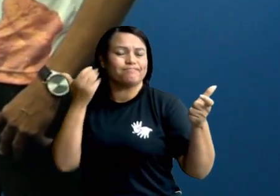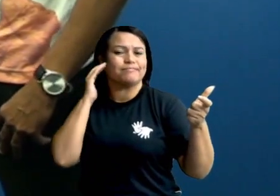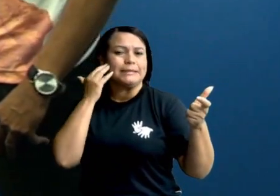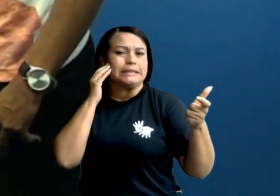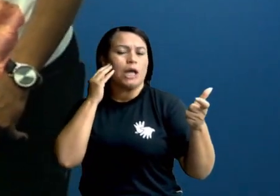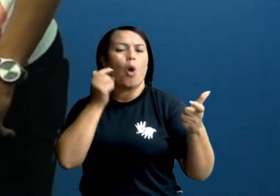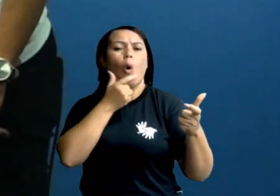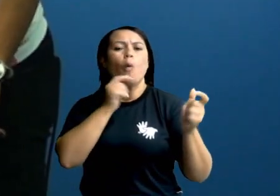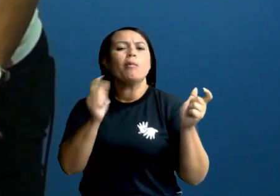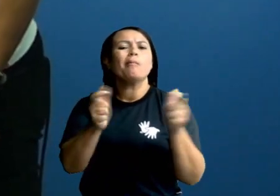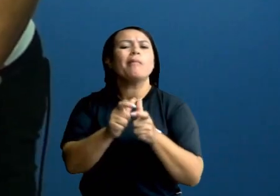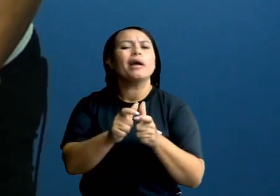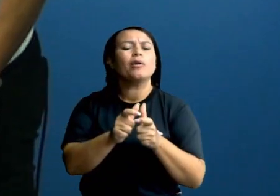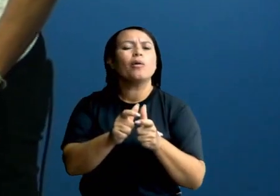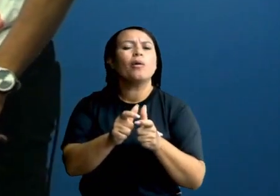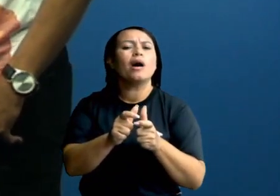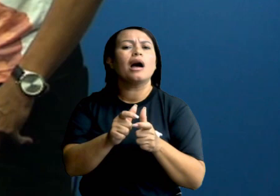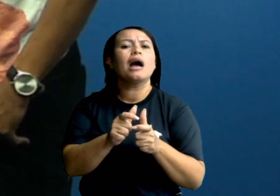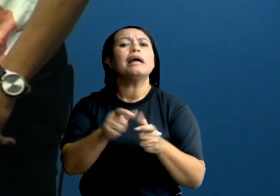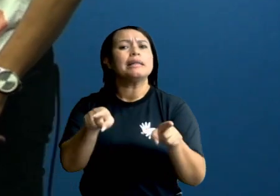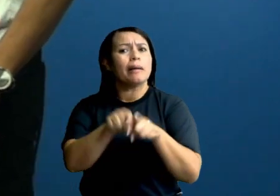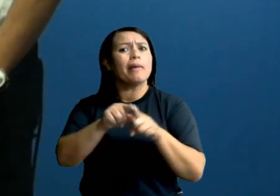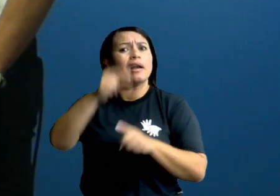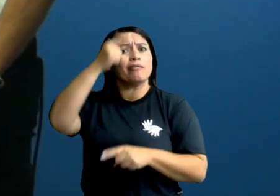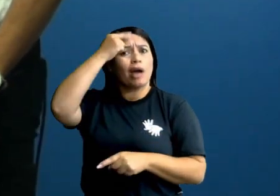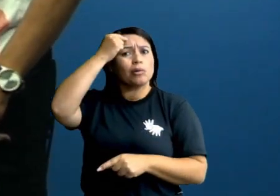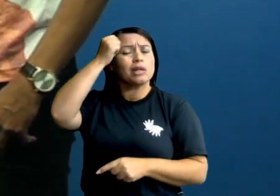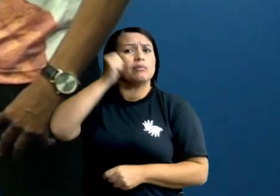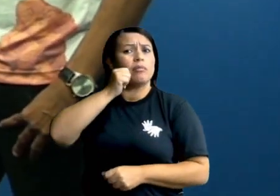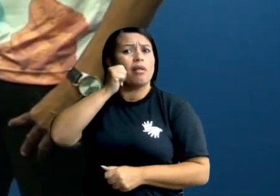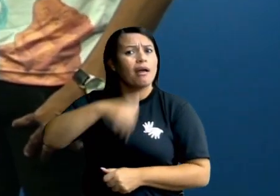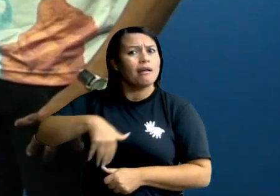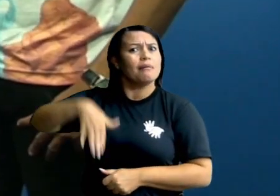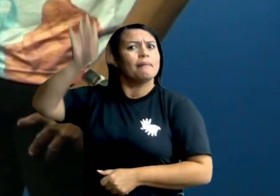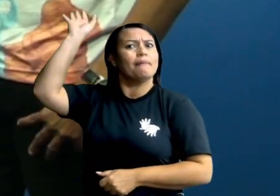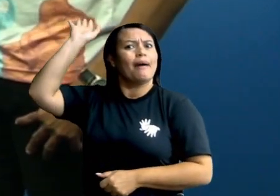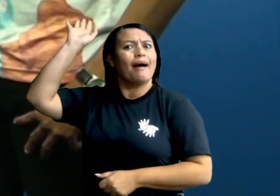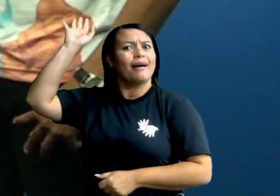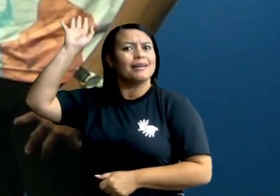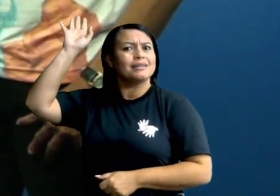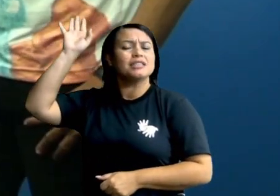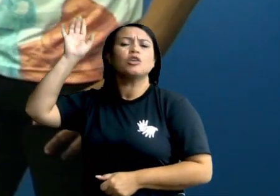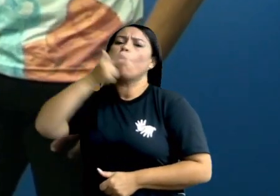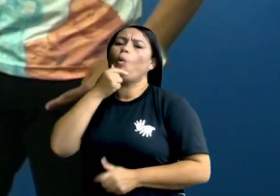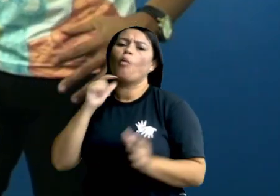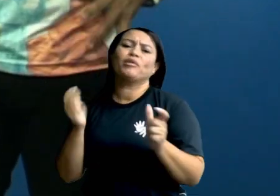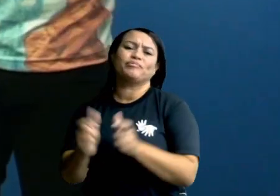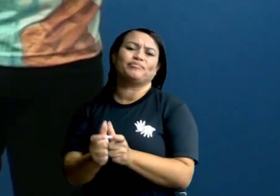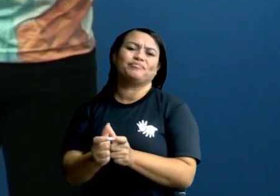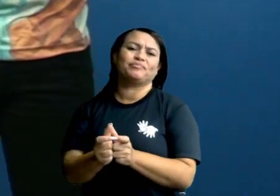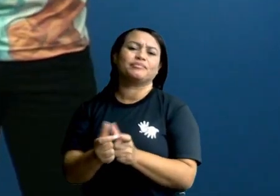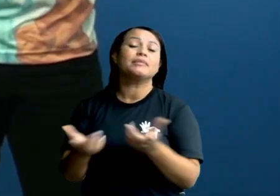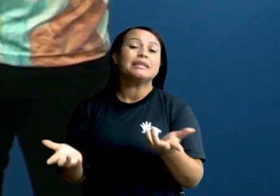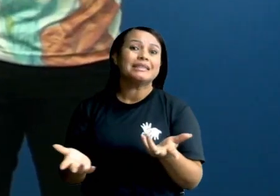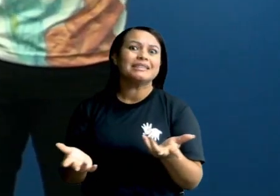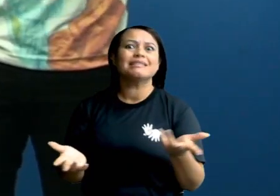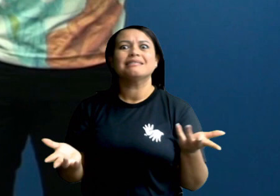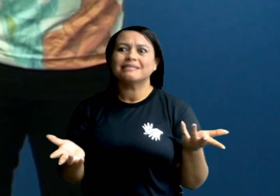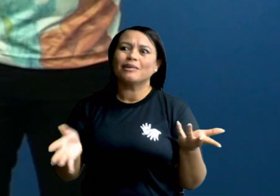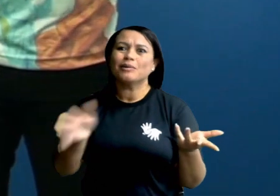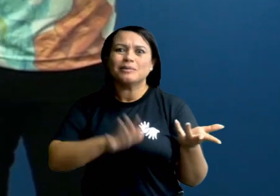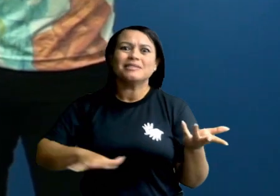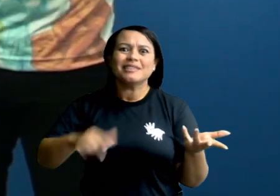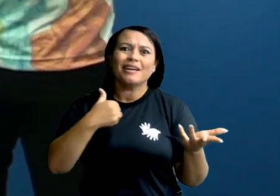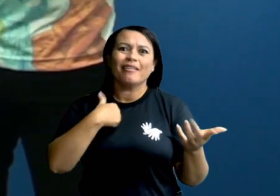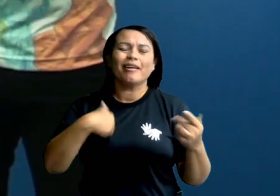do que homens. E no ensino superior também o número de mulher é muito superior ao de homens, tá? De um modo geral, eu